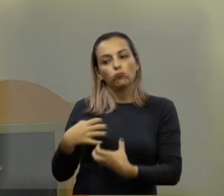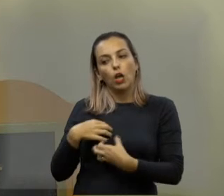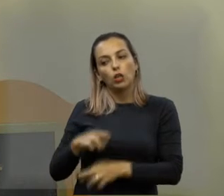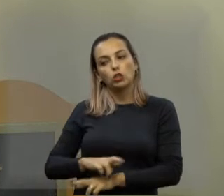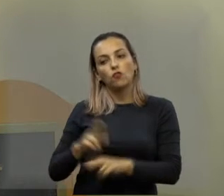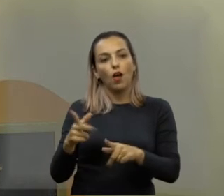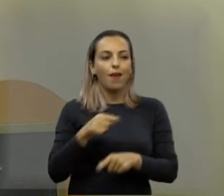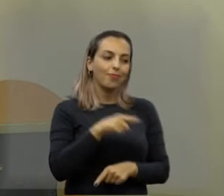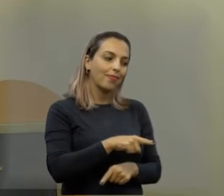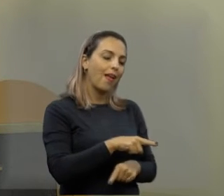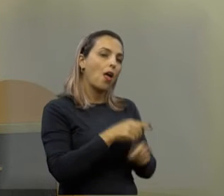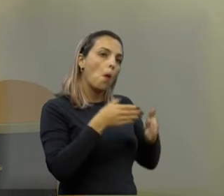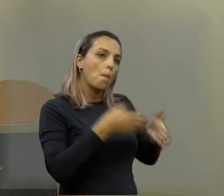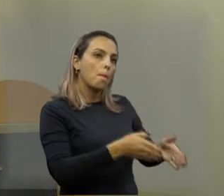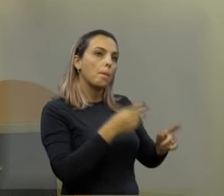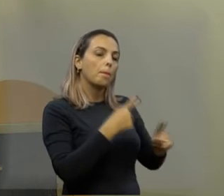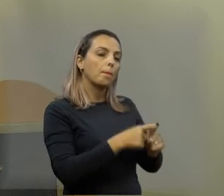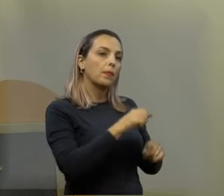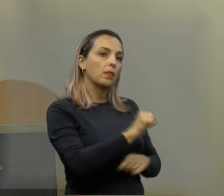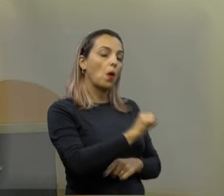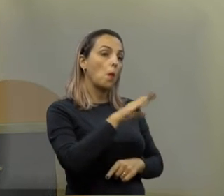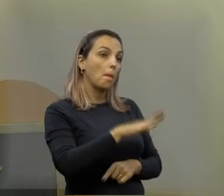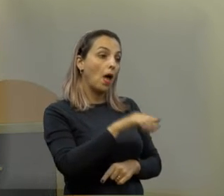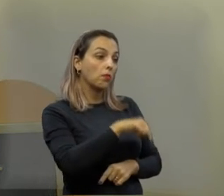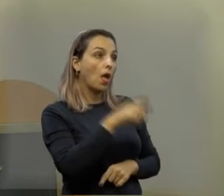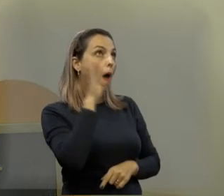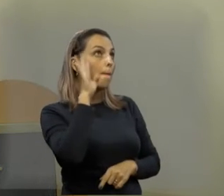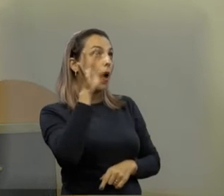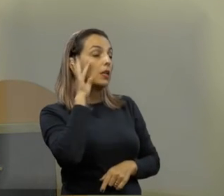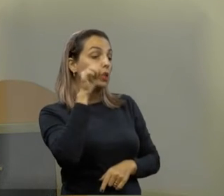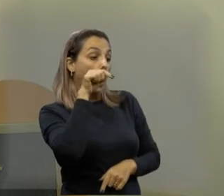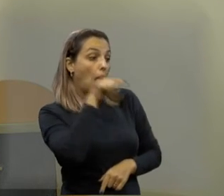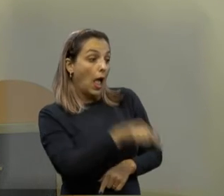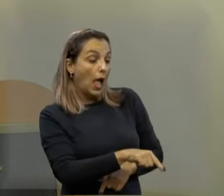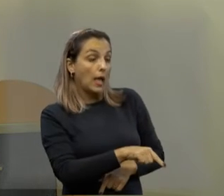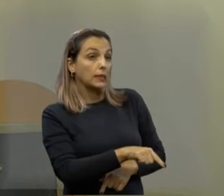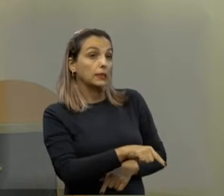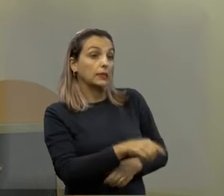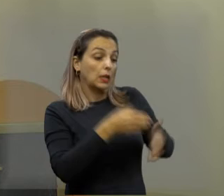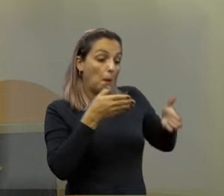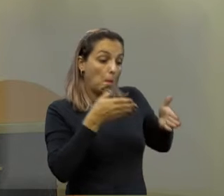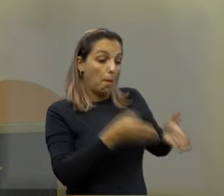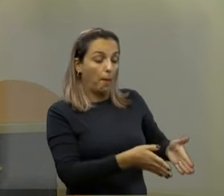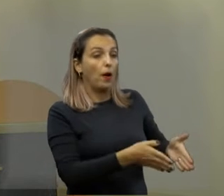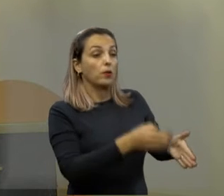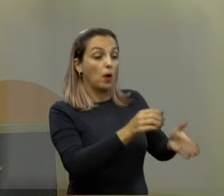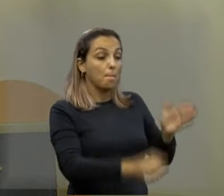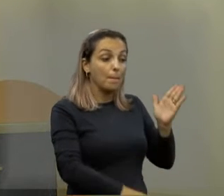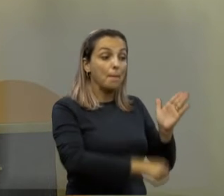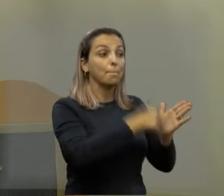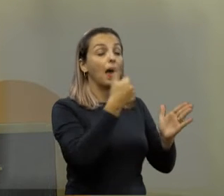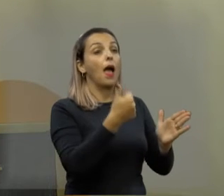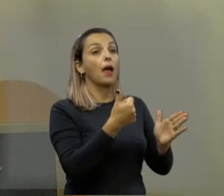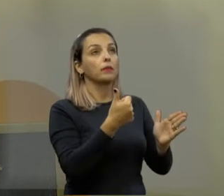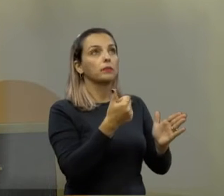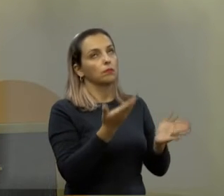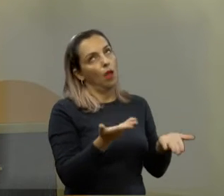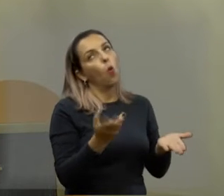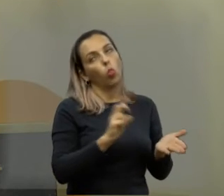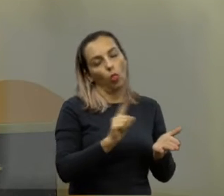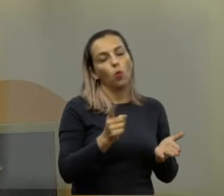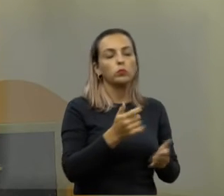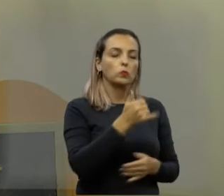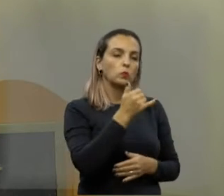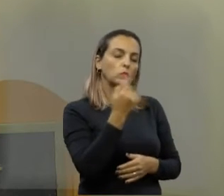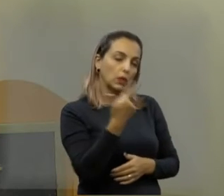porém cemitério que eu sempre imaginei que fosse um cemitério é que foi o primeiro quer dizer o segundo